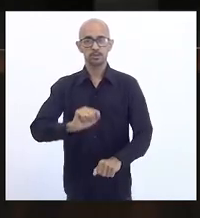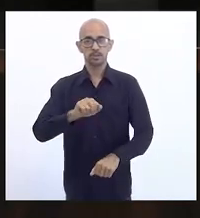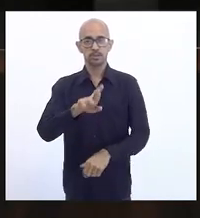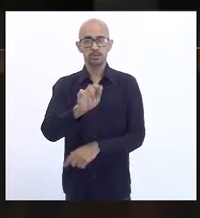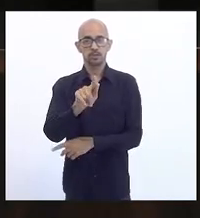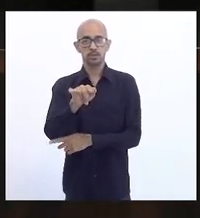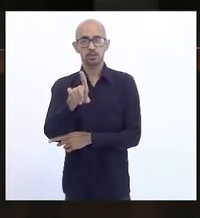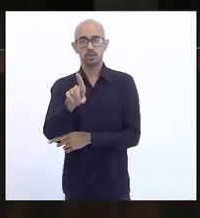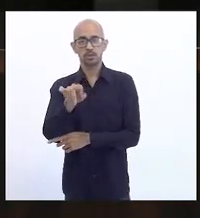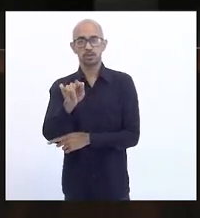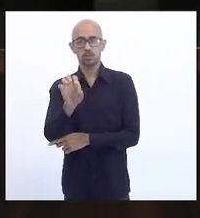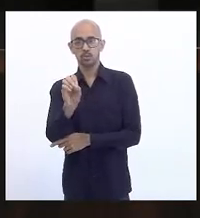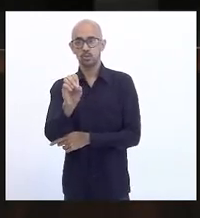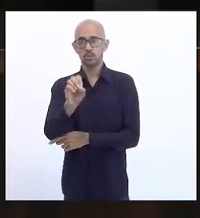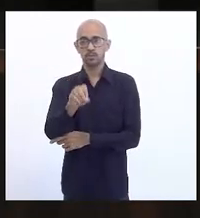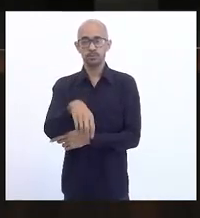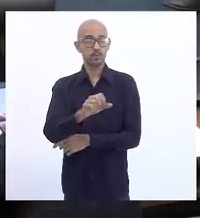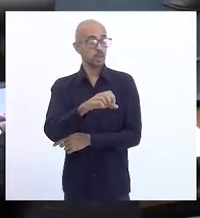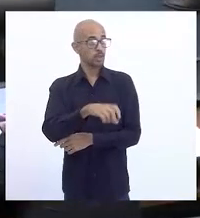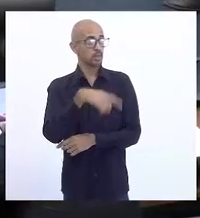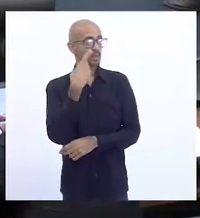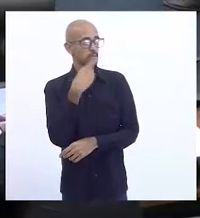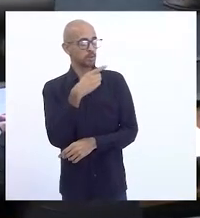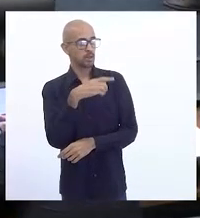Amorim, deputado Flávio Serafini.